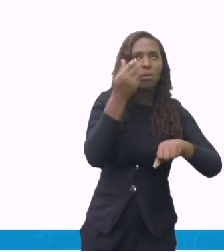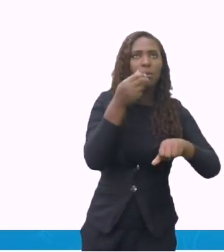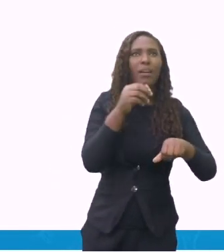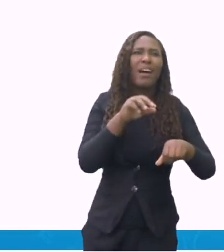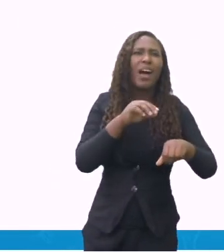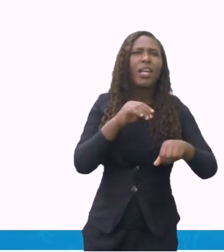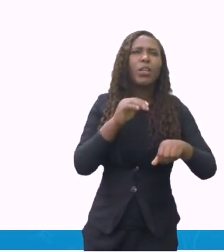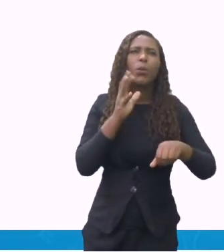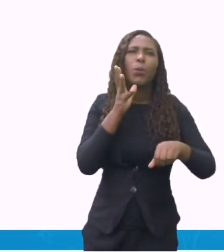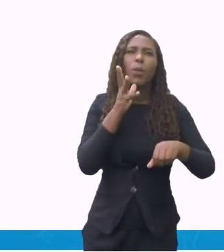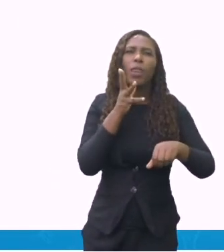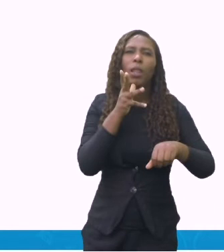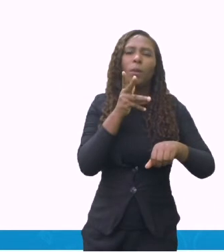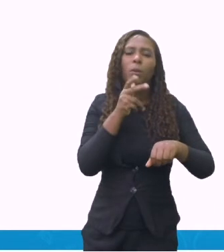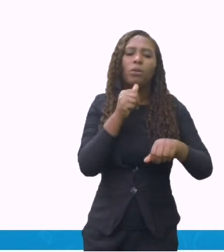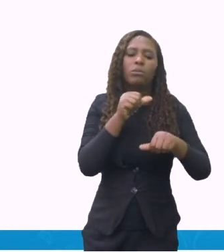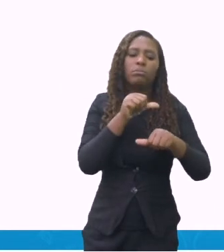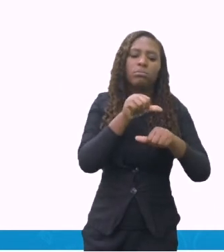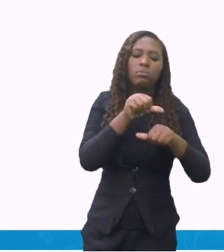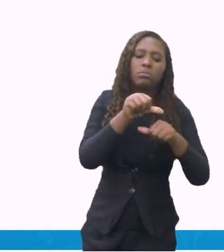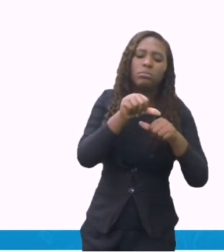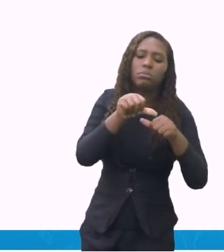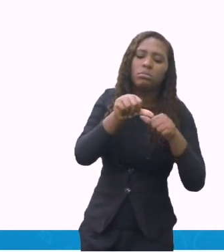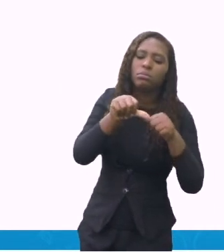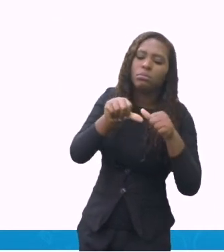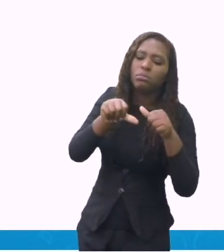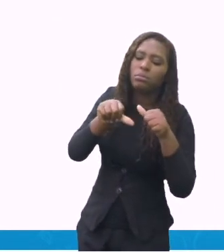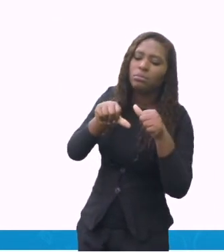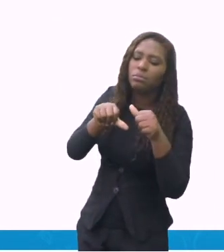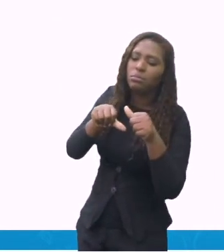calcário, que é uma rocha